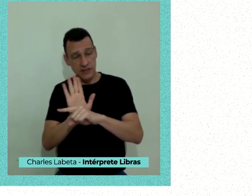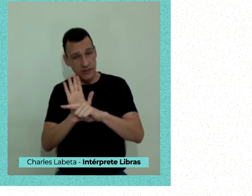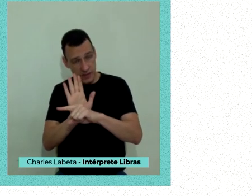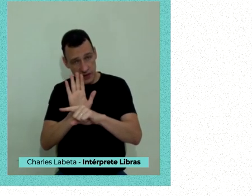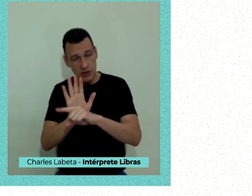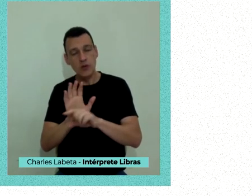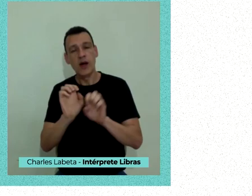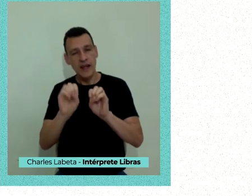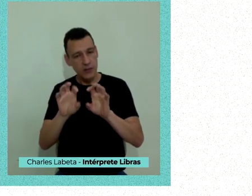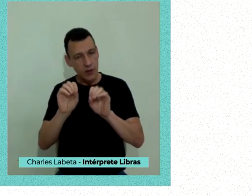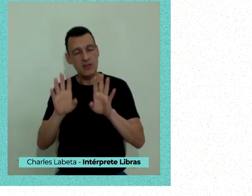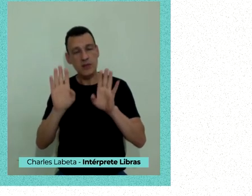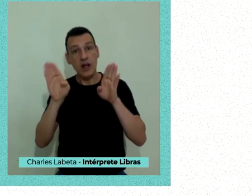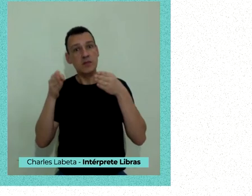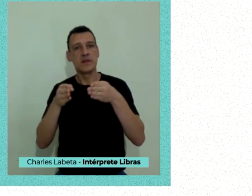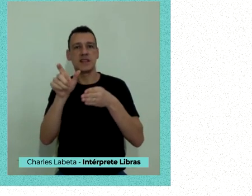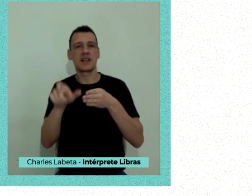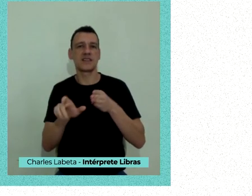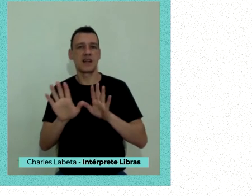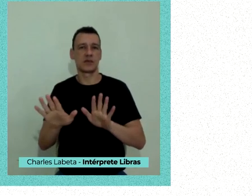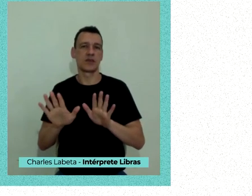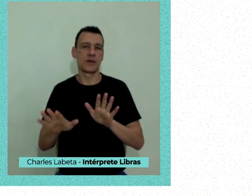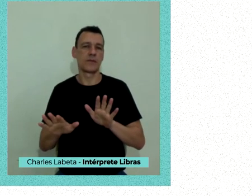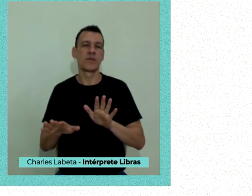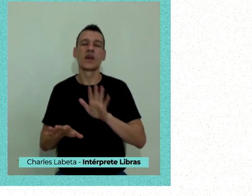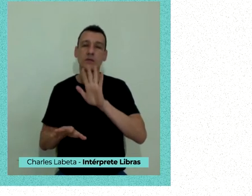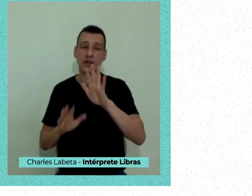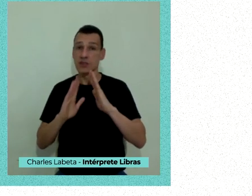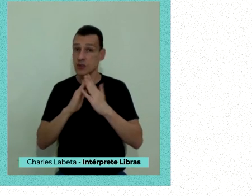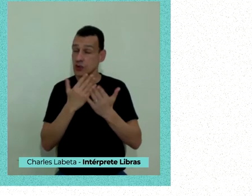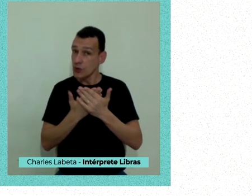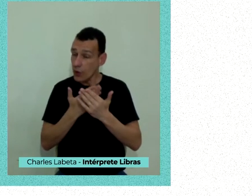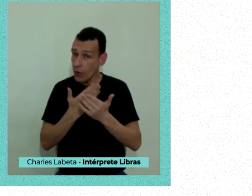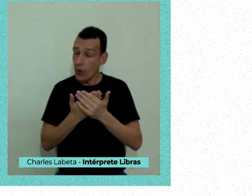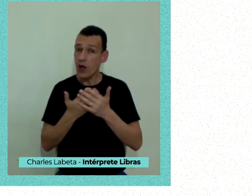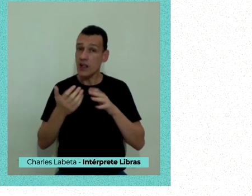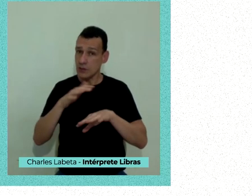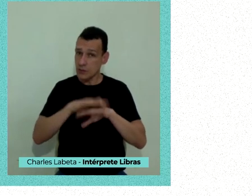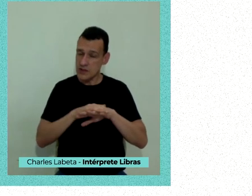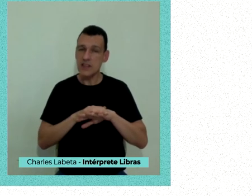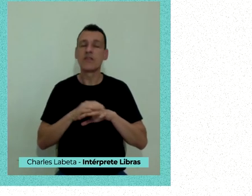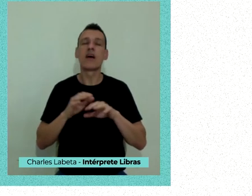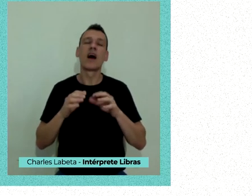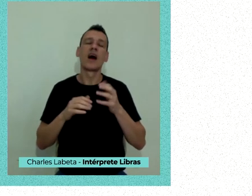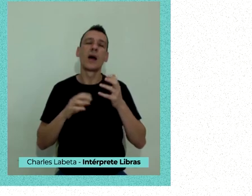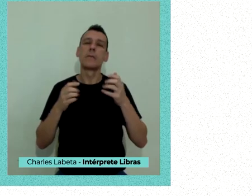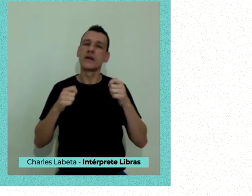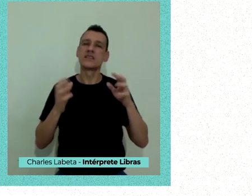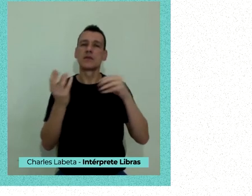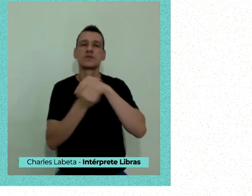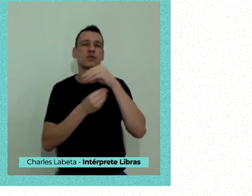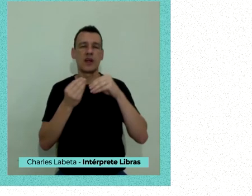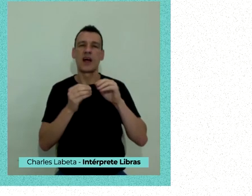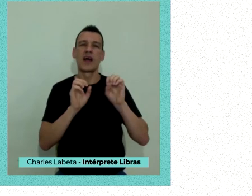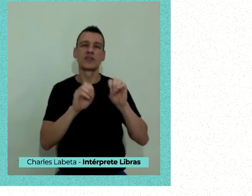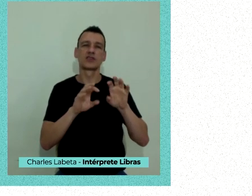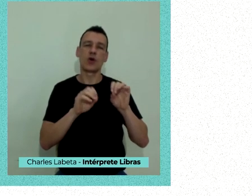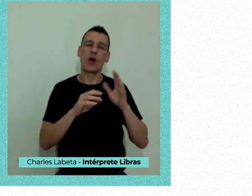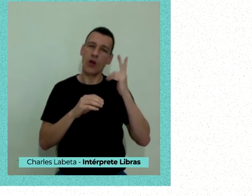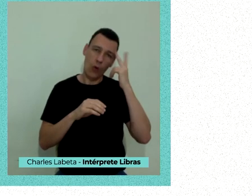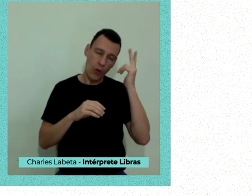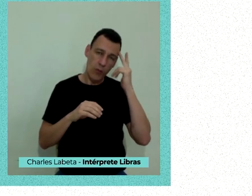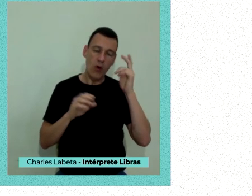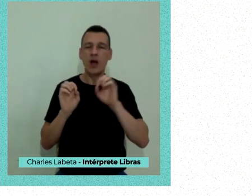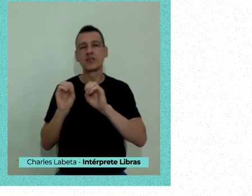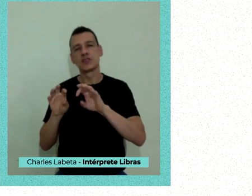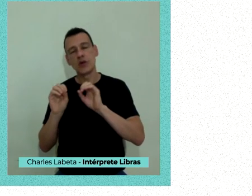especializado. Agora, a escola, inclusive, ela integra a escola comum e a educação especial, mas ela